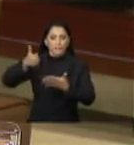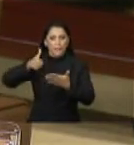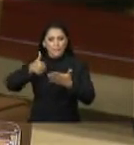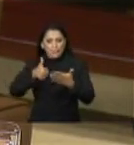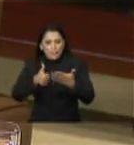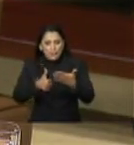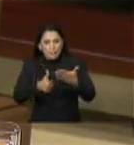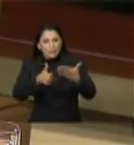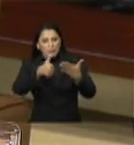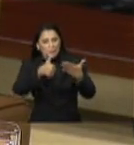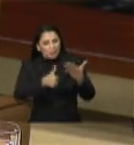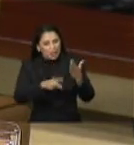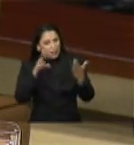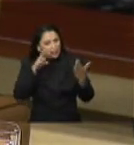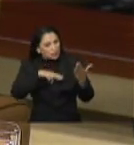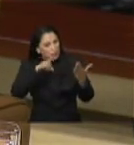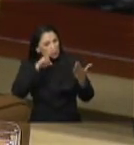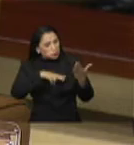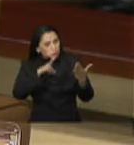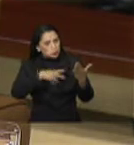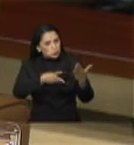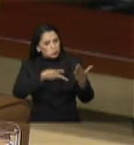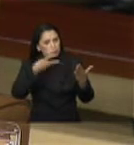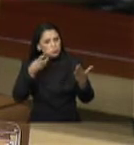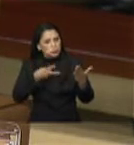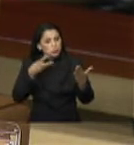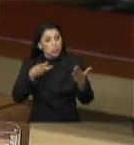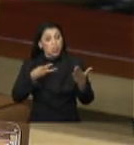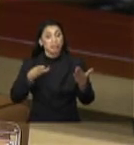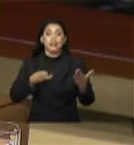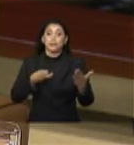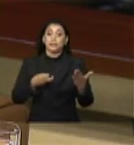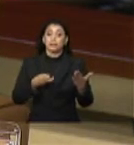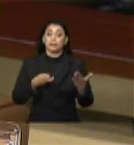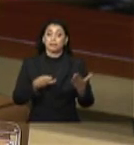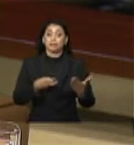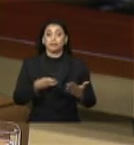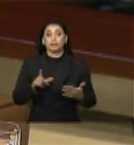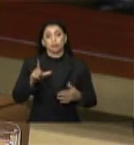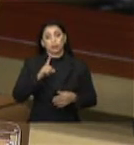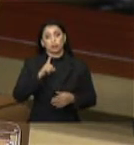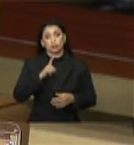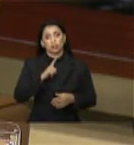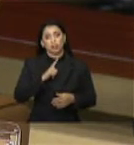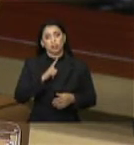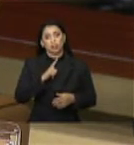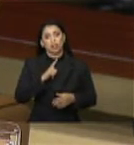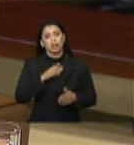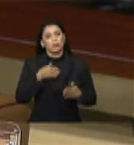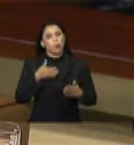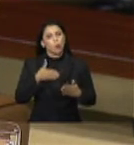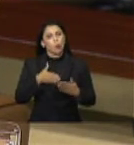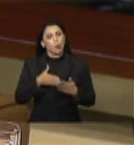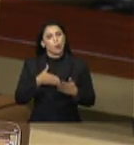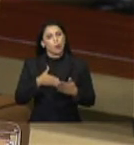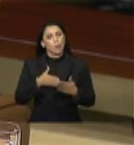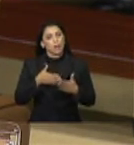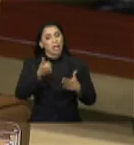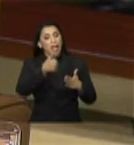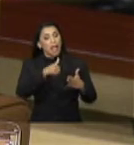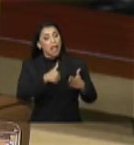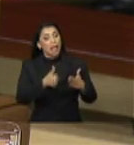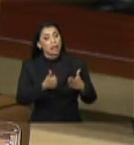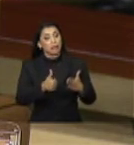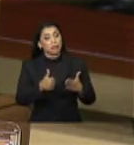os autos lendo os memorais eu fui tomar por um certo juízo de contenção de apreciar aqui